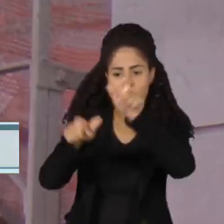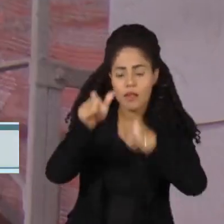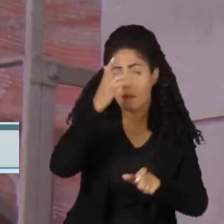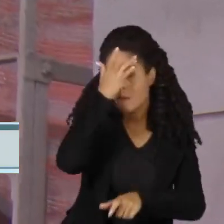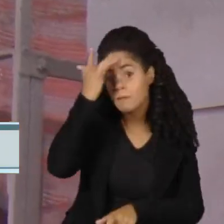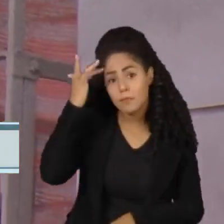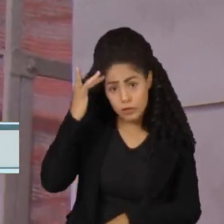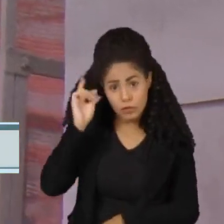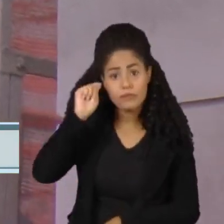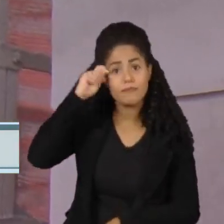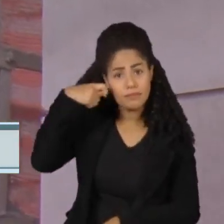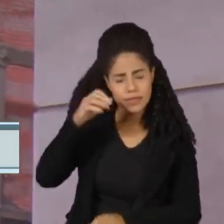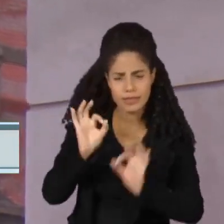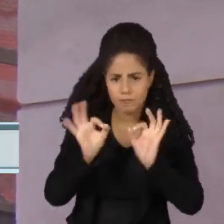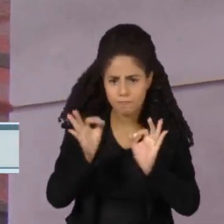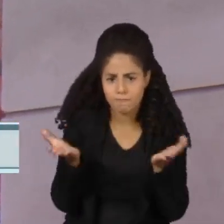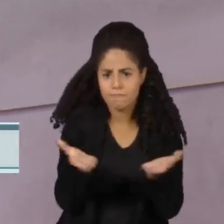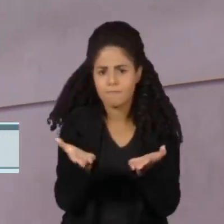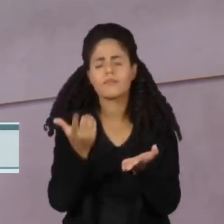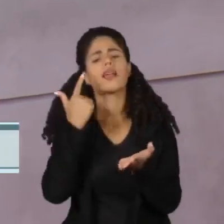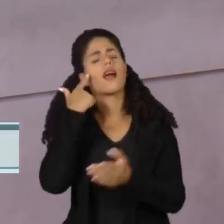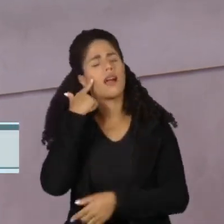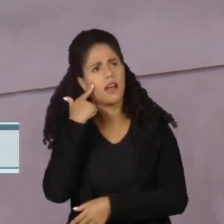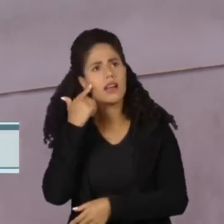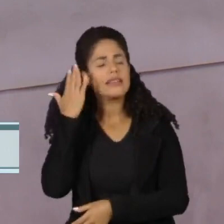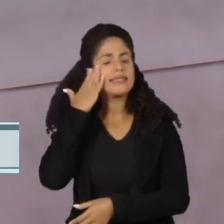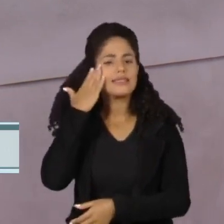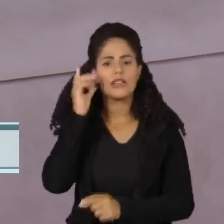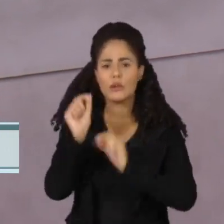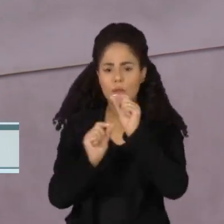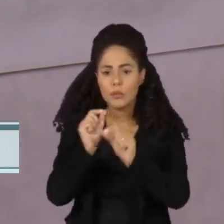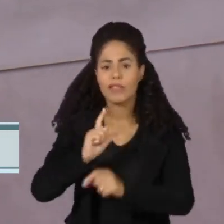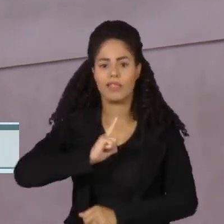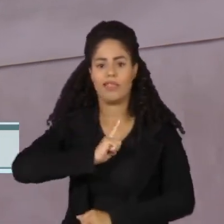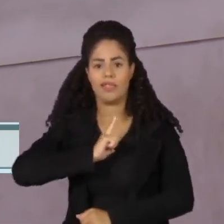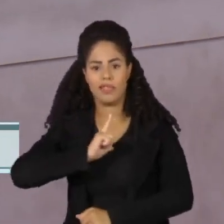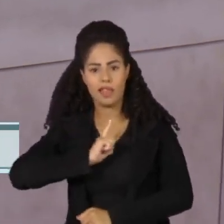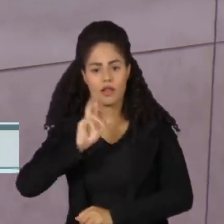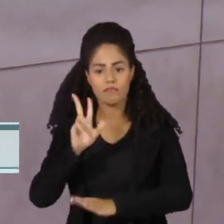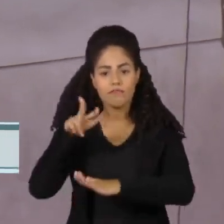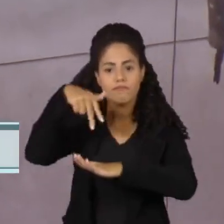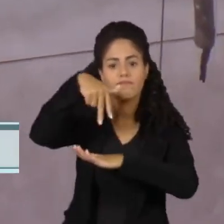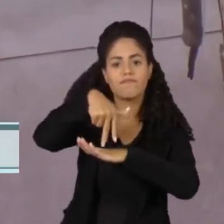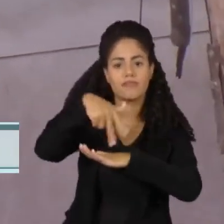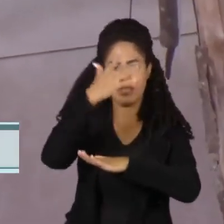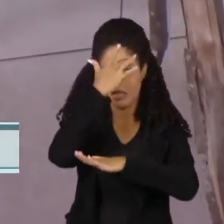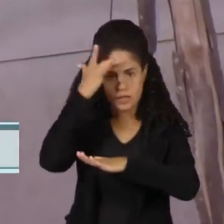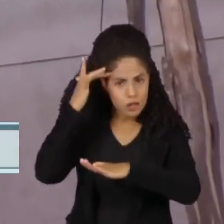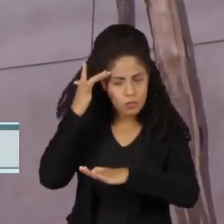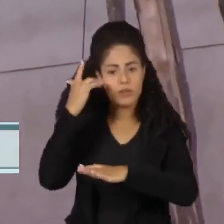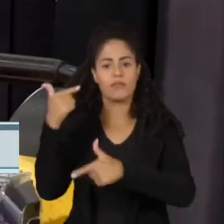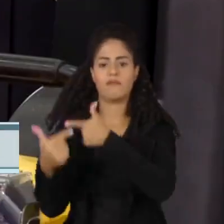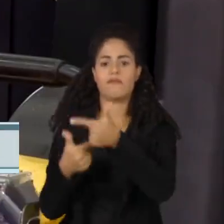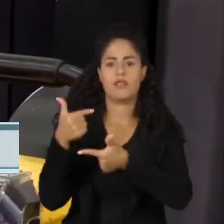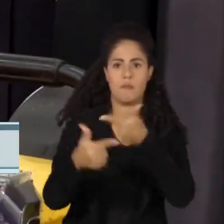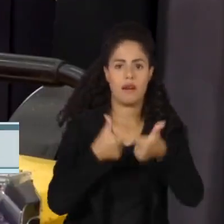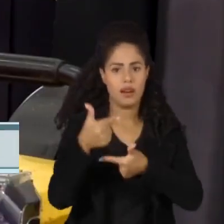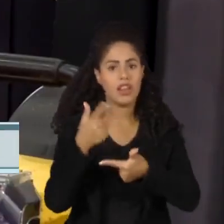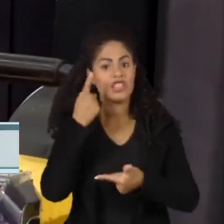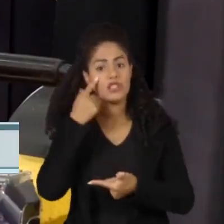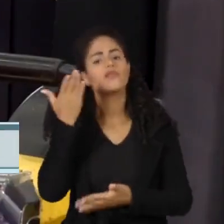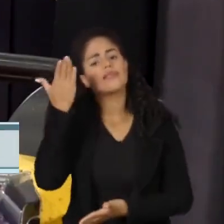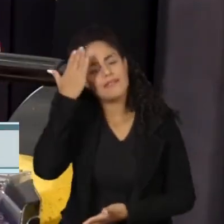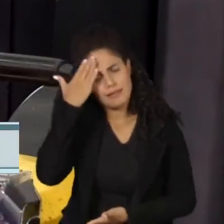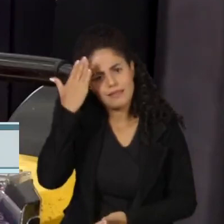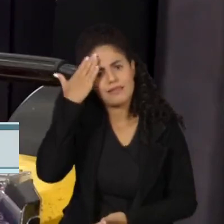negros. Então, adicionalmente a isso, você tem também a questão da posição que eles ocupam no mercado de trabalho, né? A gente